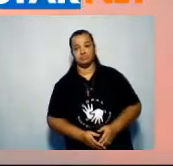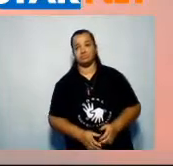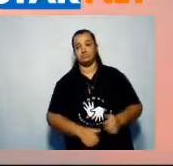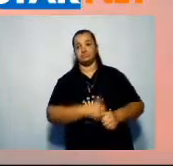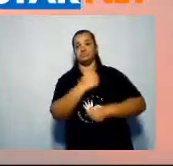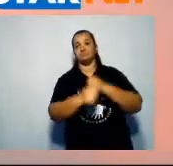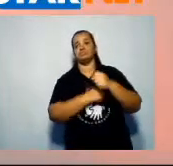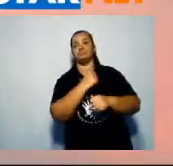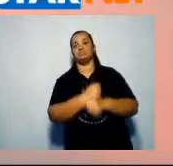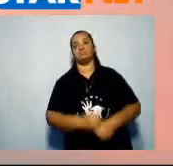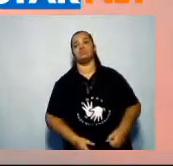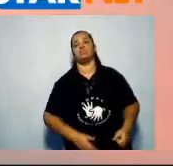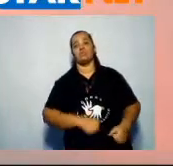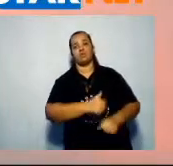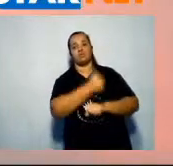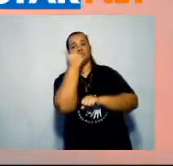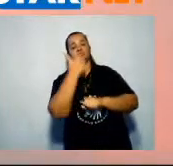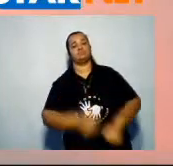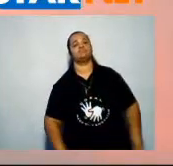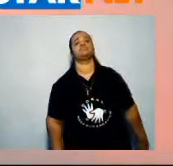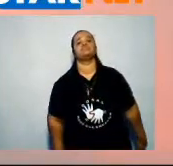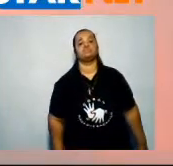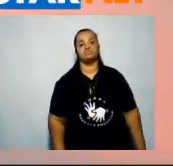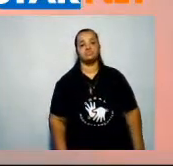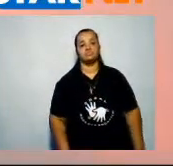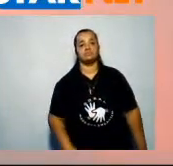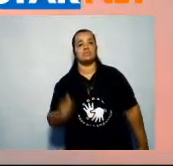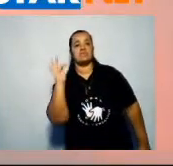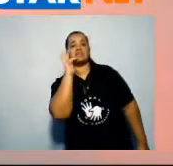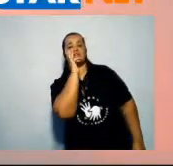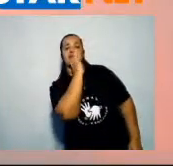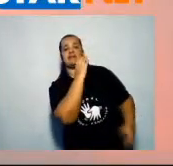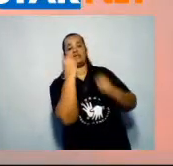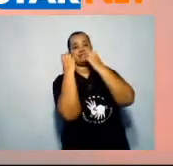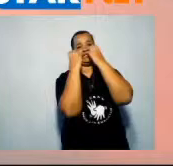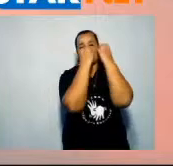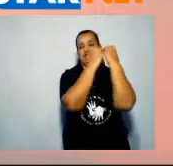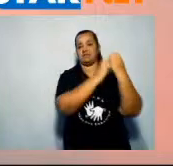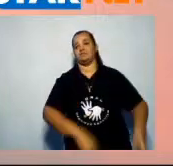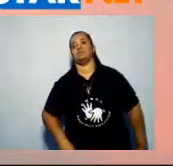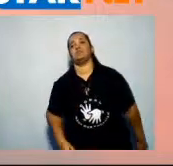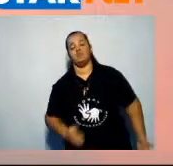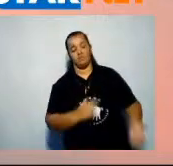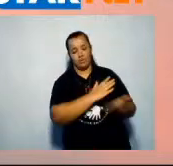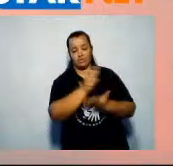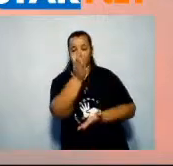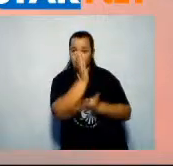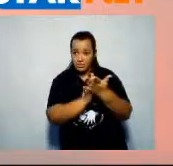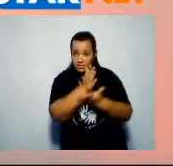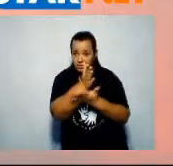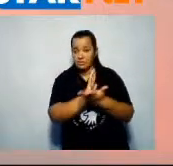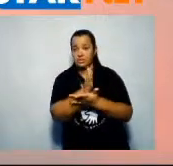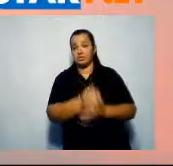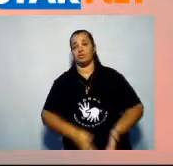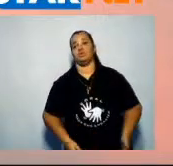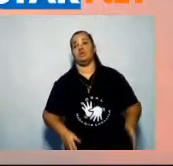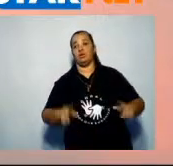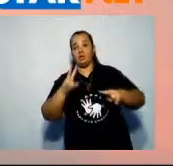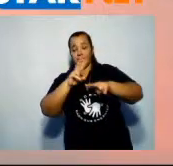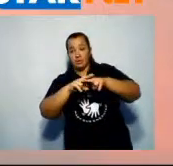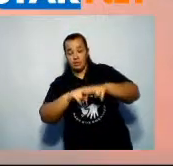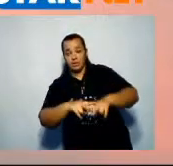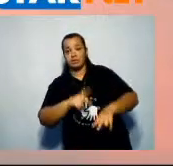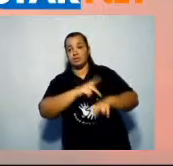10 anos, isso quem fala não sou eu, é o MEC, e também Delícias do Barba. Então continua compartilhando a partir de agora a